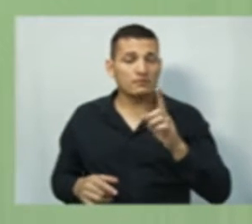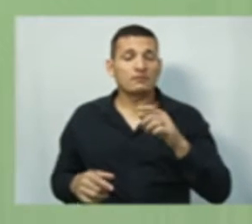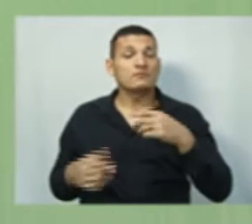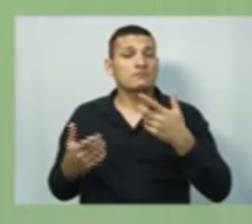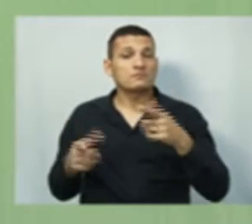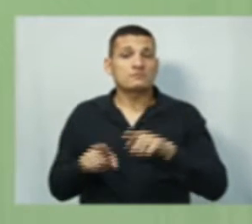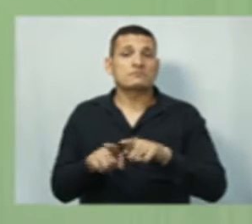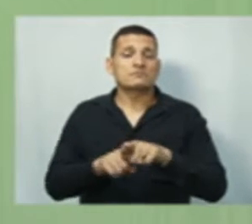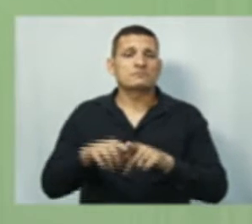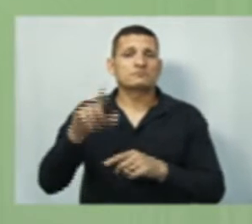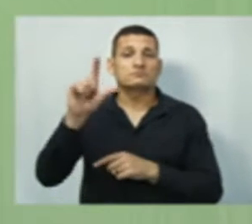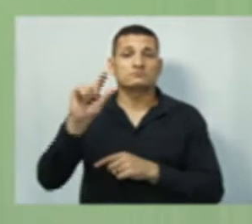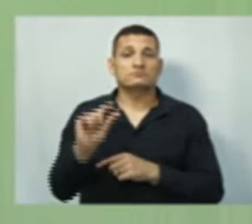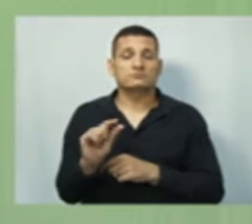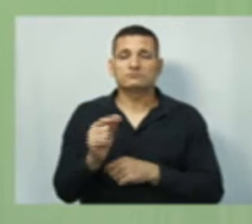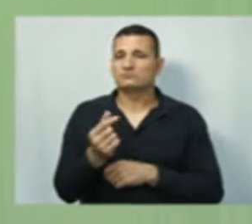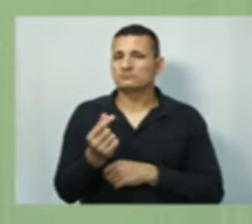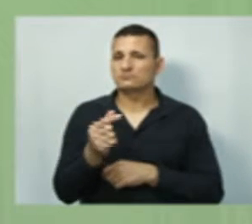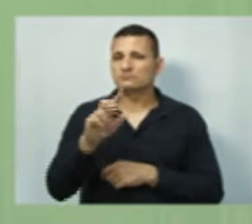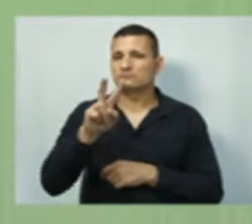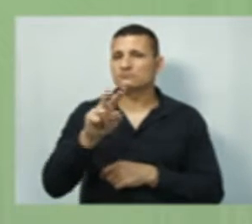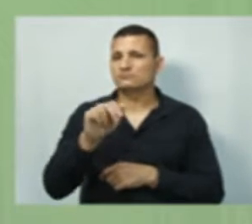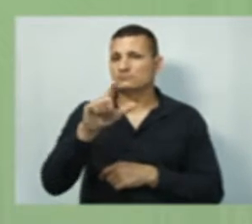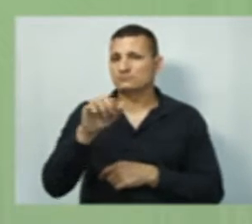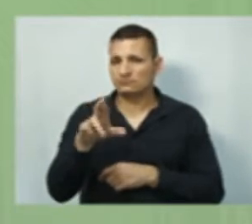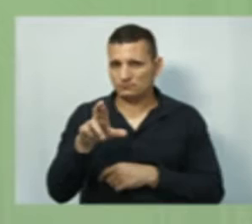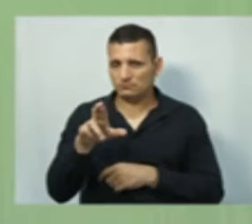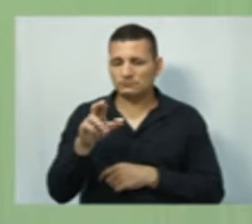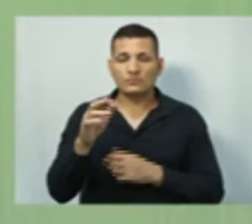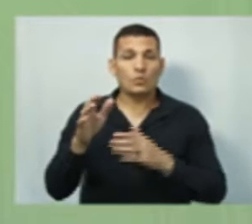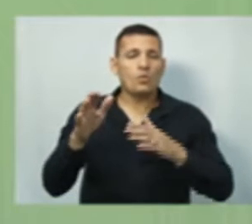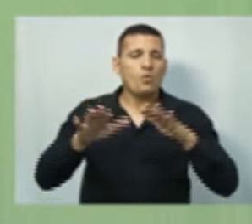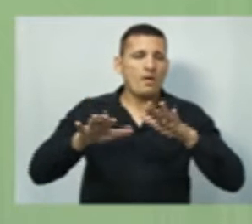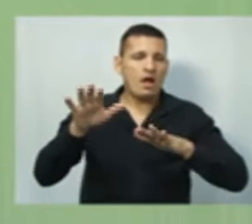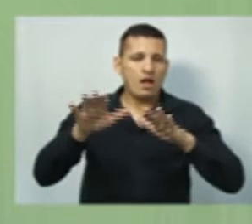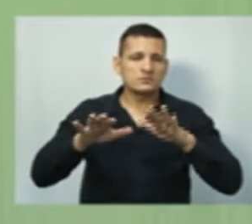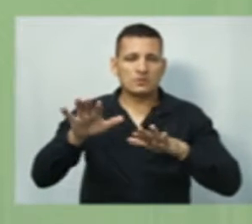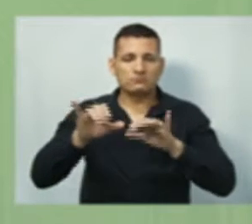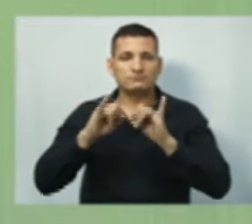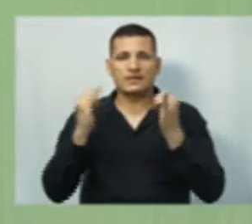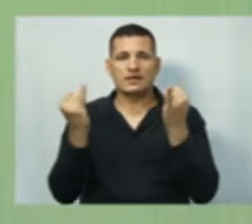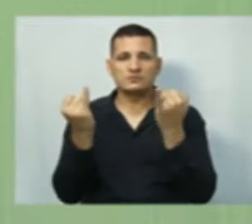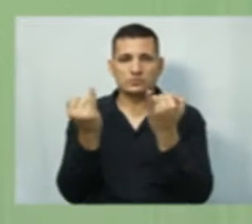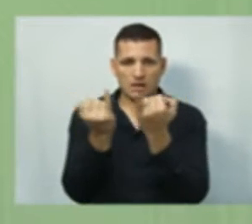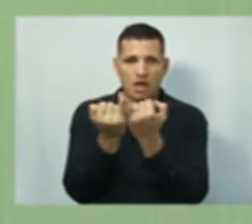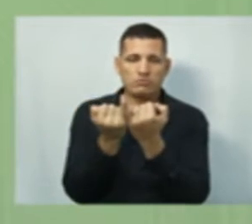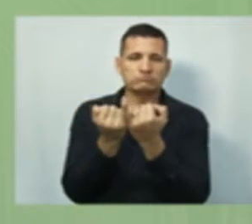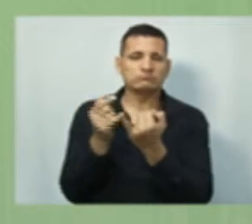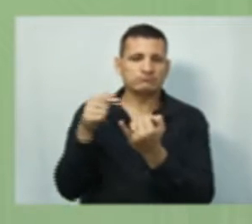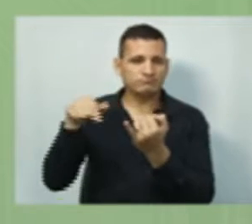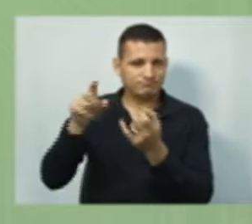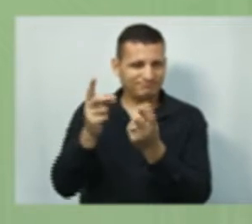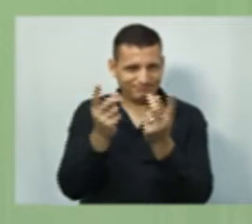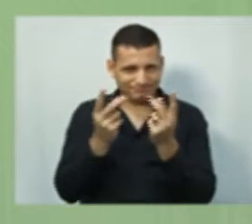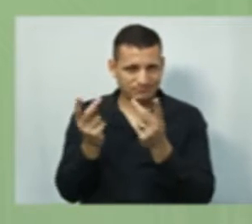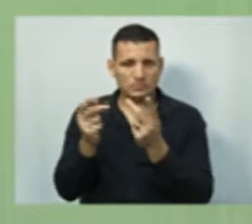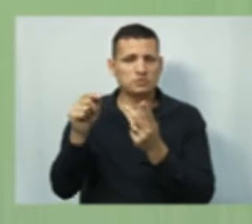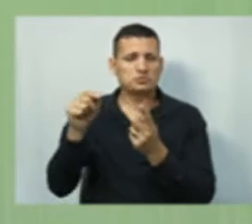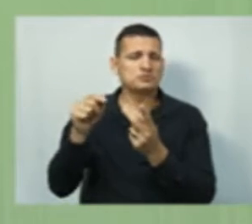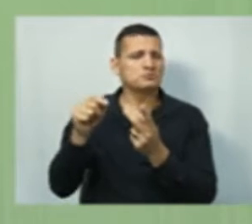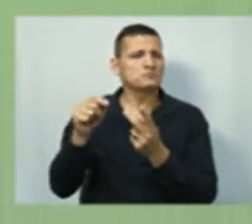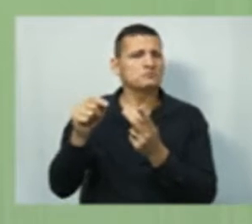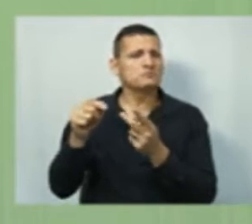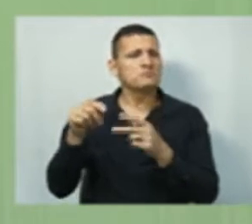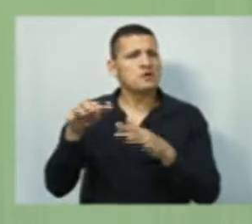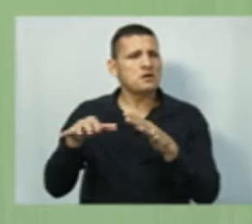os preços. Muitas vezes, comparando no mercado internacional, nós vemos que produtos importados têm seu preço muito mais